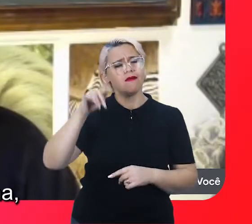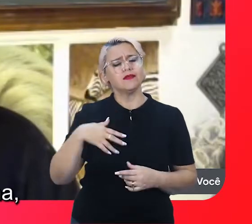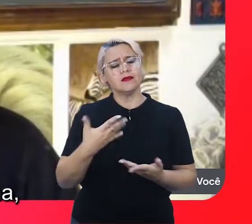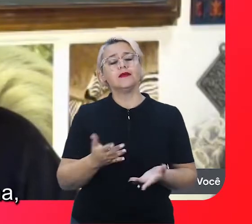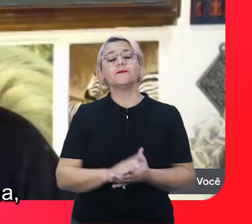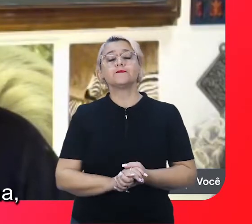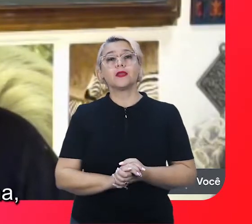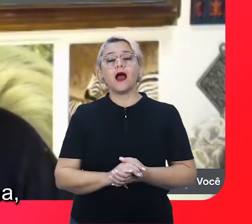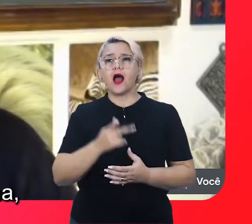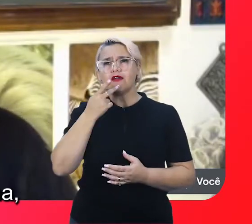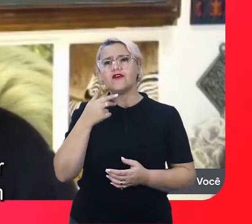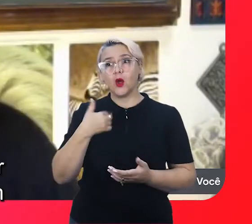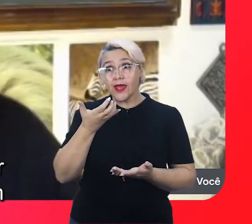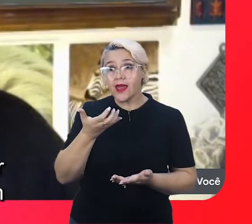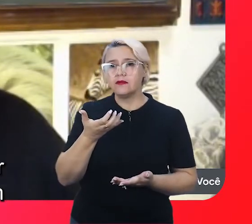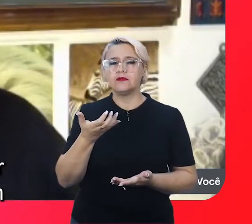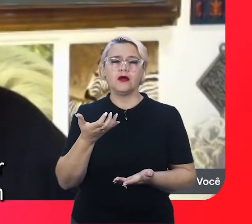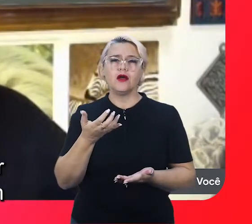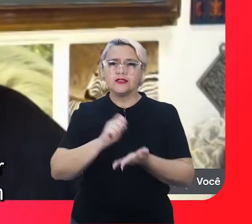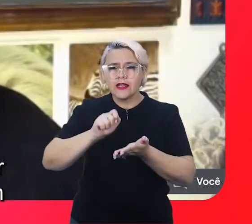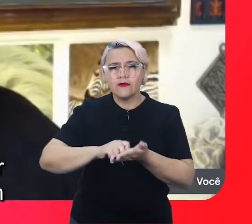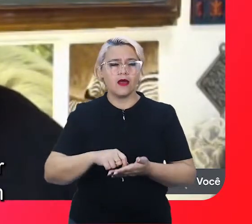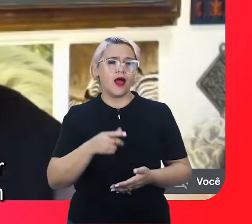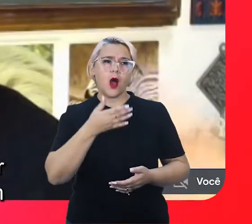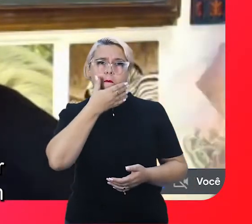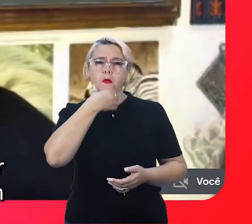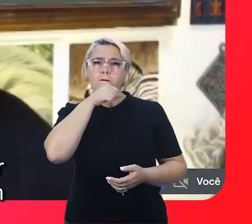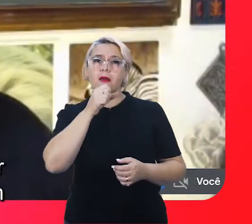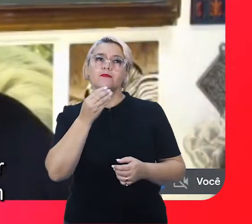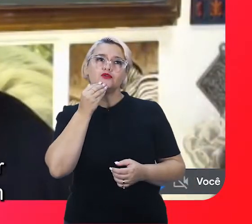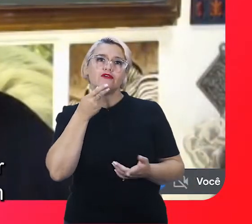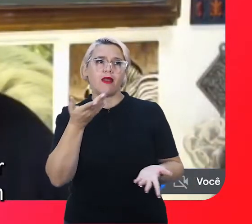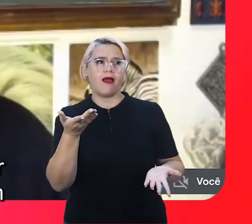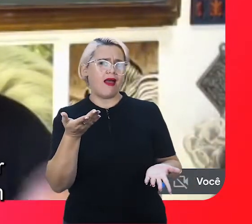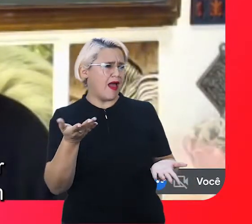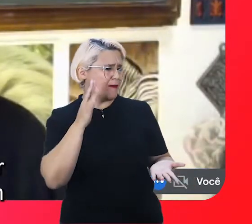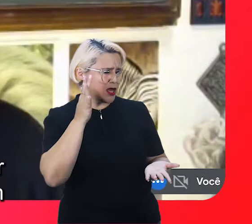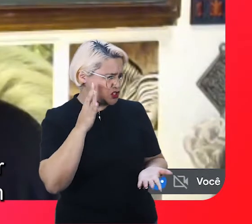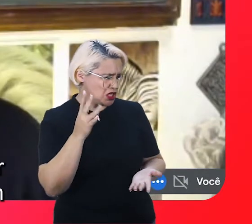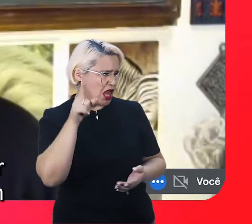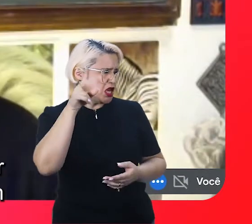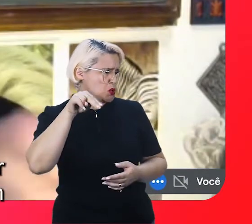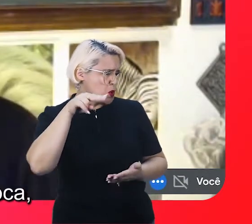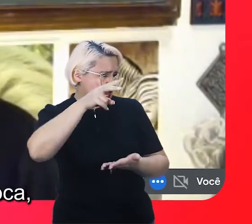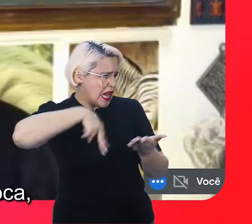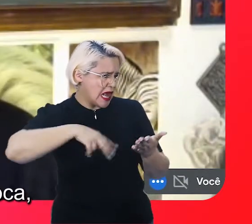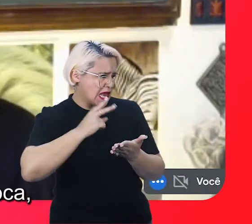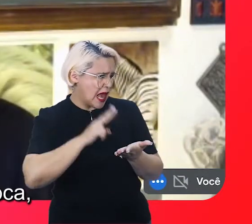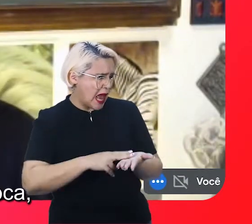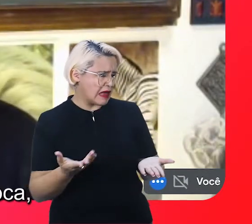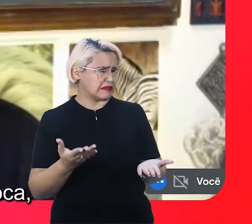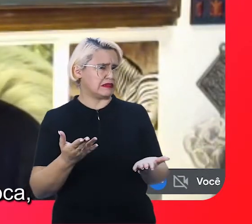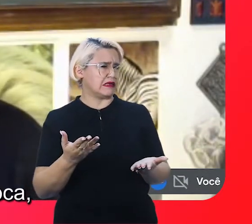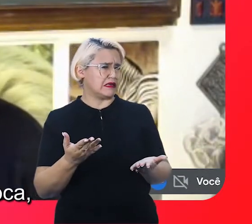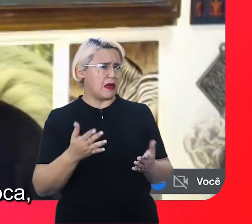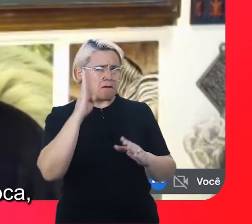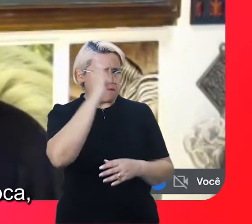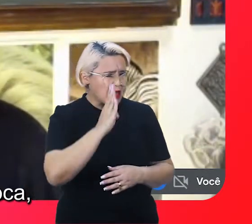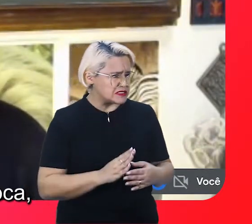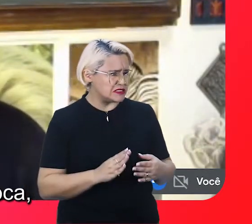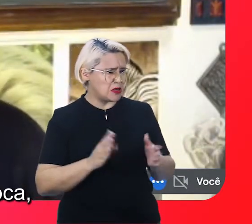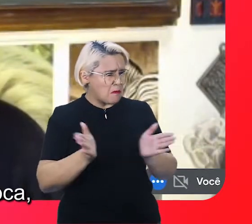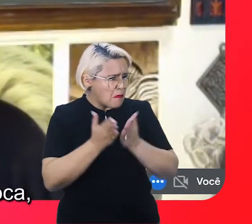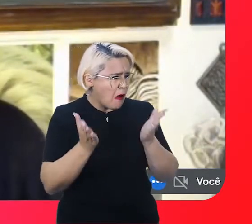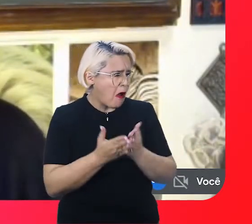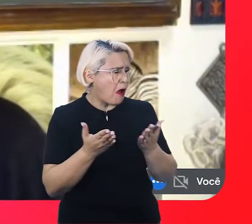eles poderiam ter falado: ah, minha filha, imagina, os astronautas vão querer ler uma carta sua, né? Você está aqui, país subdesenvolvido, como